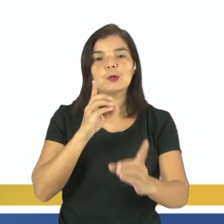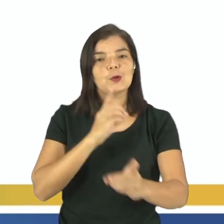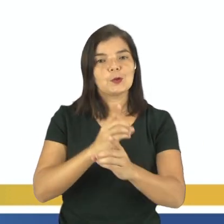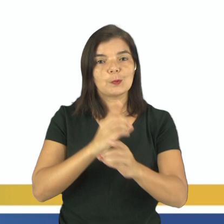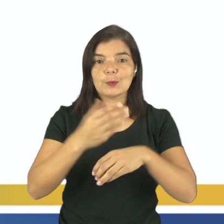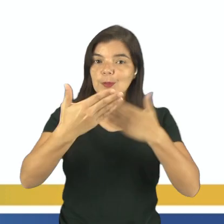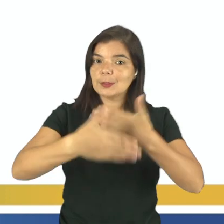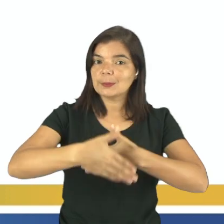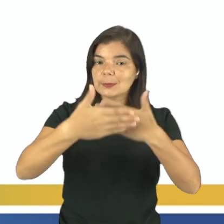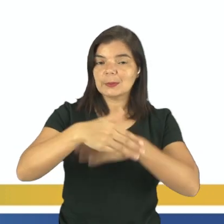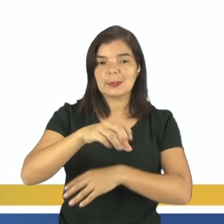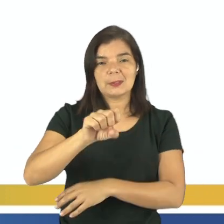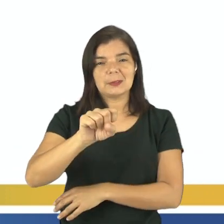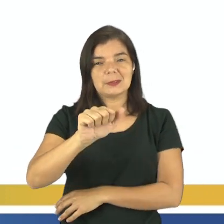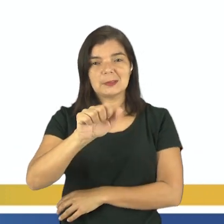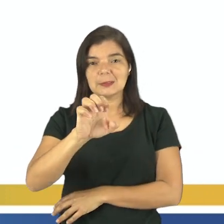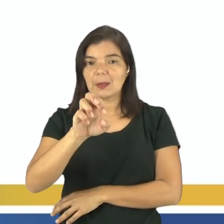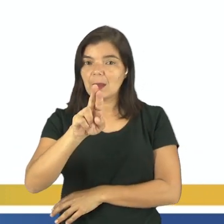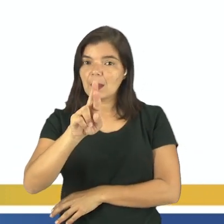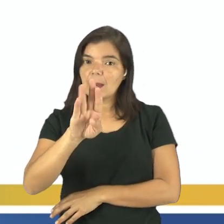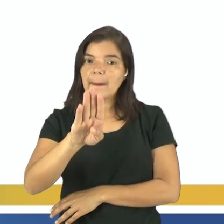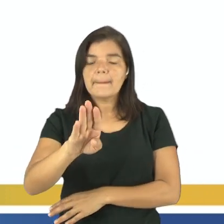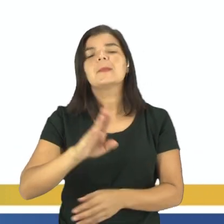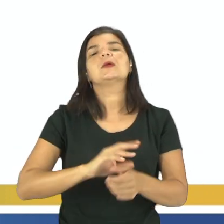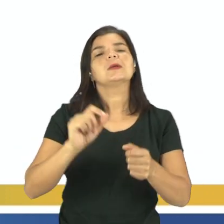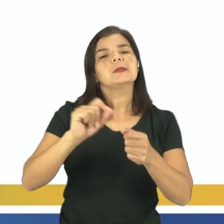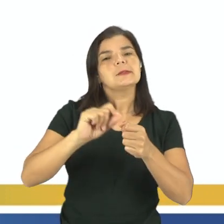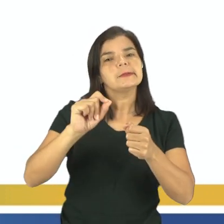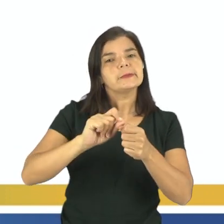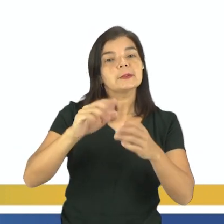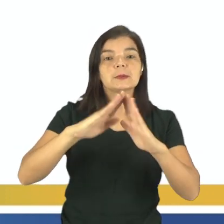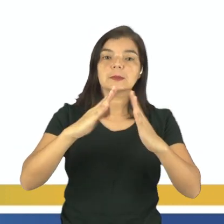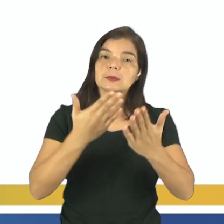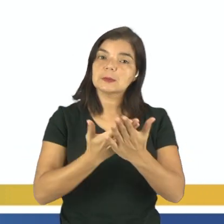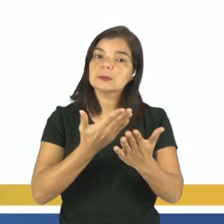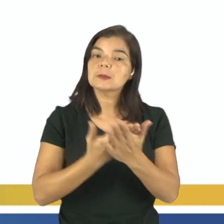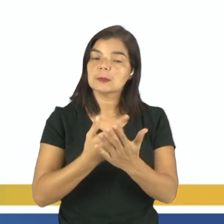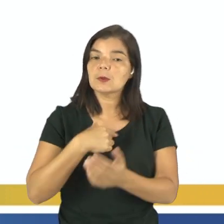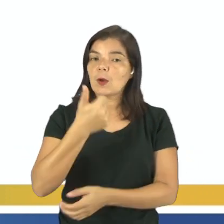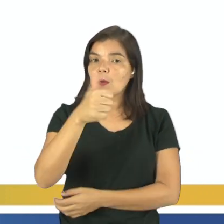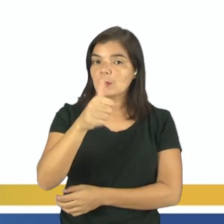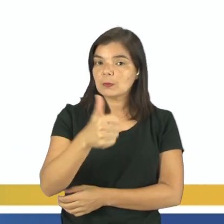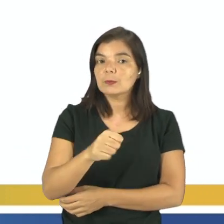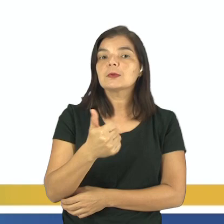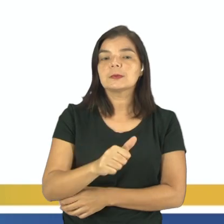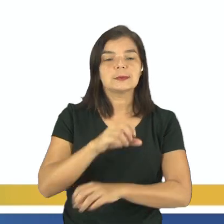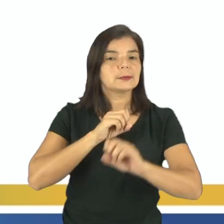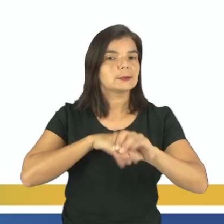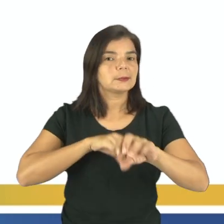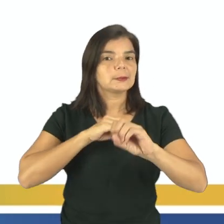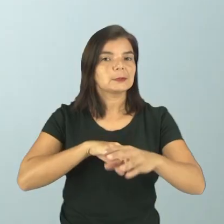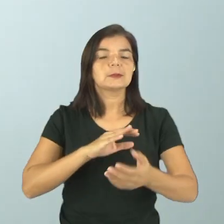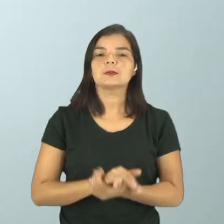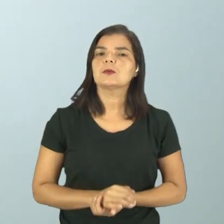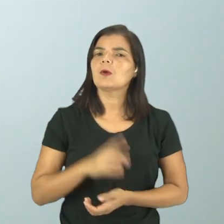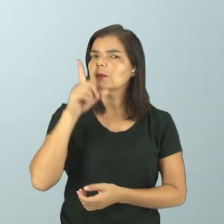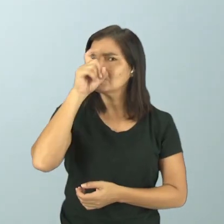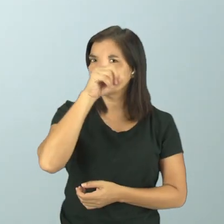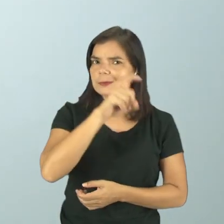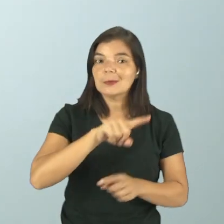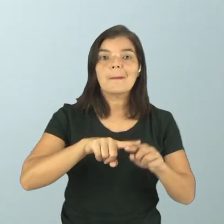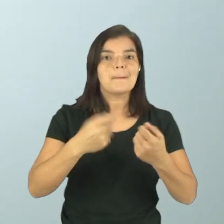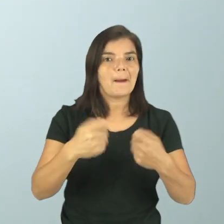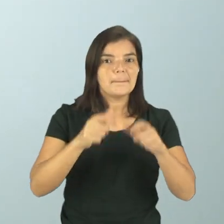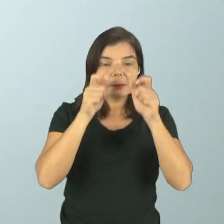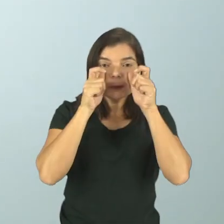na provinha do SAEB, aquela provinha que a gente faz, né, na escola e que avalia os índices da educação. Não é tão difícil, mas